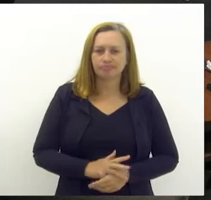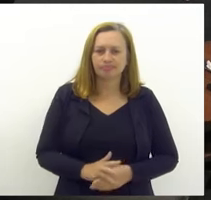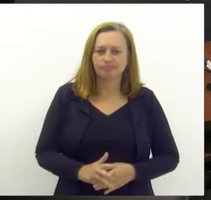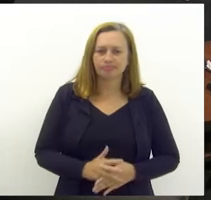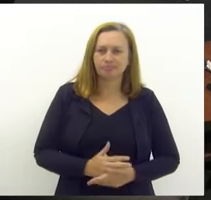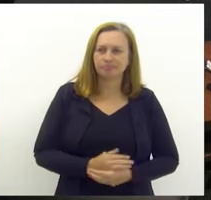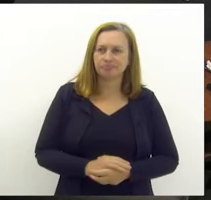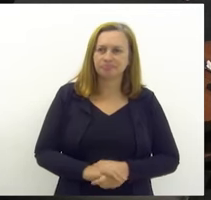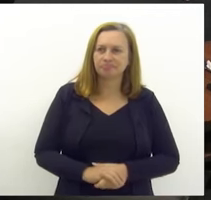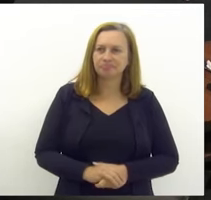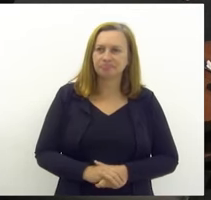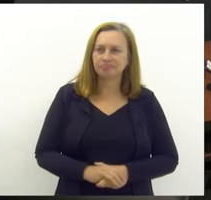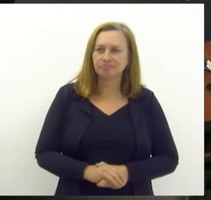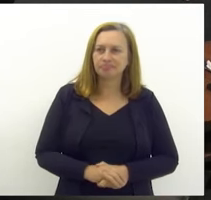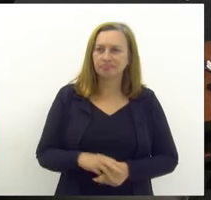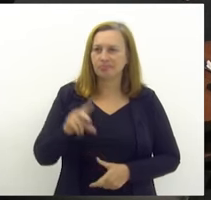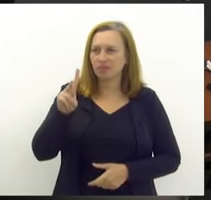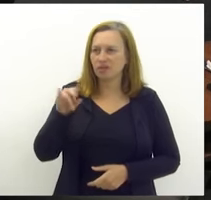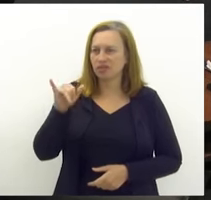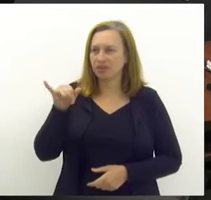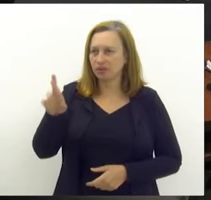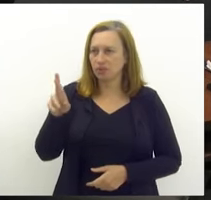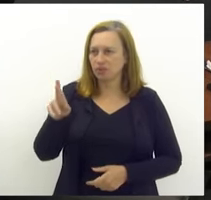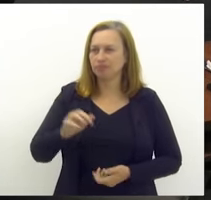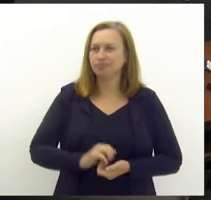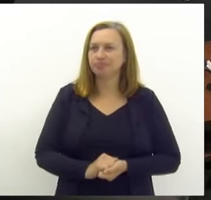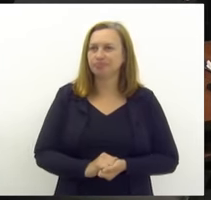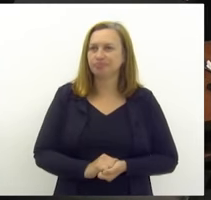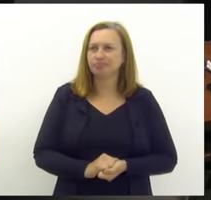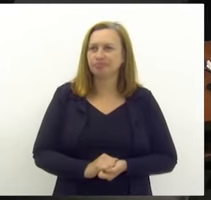serafini Vitor Júnior por